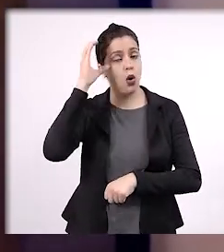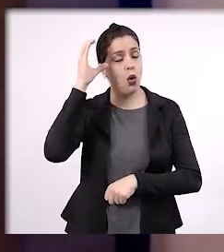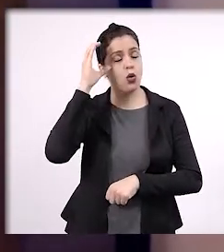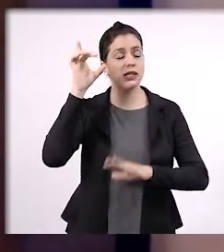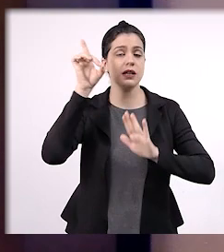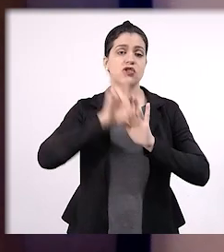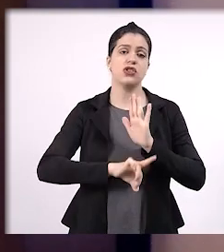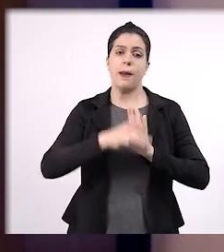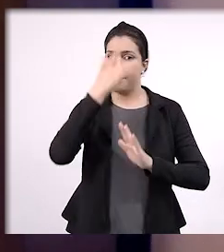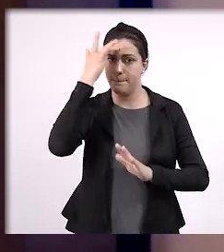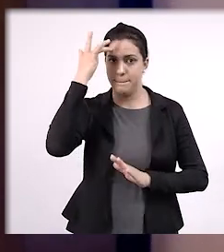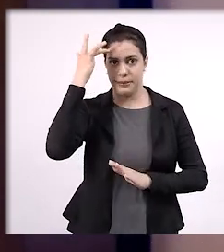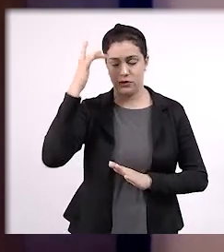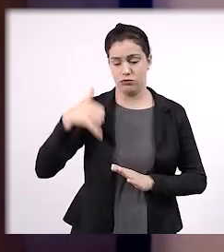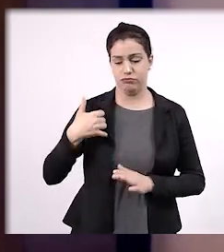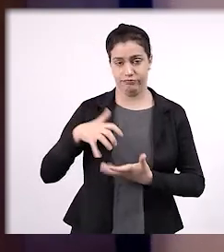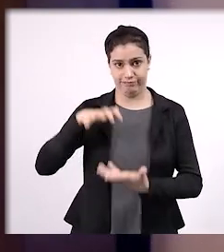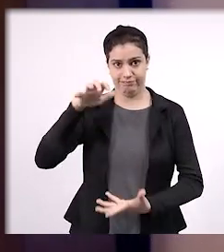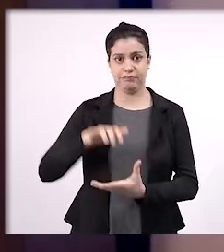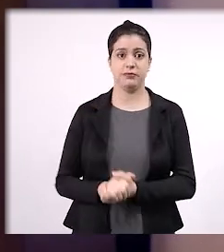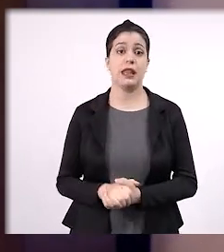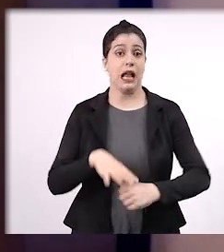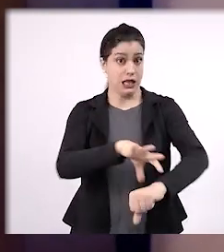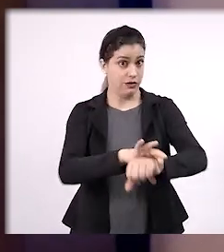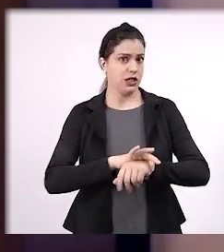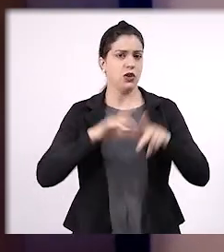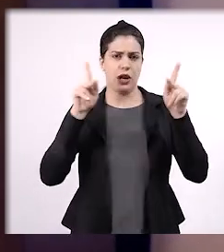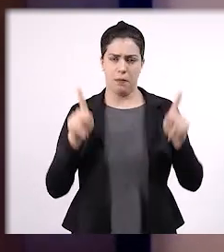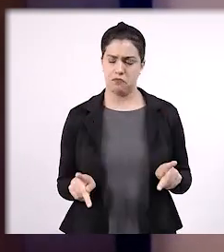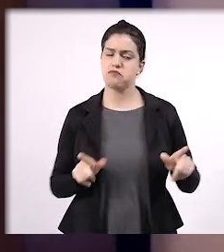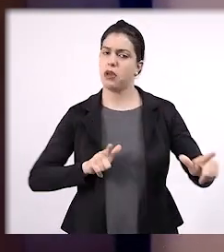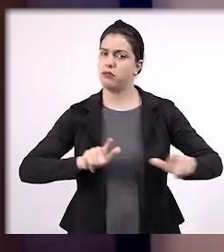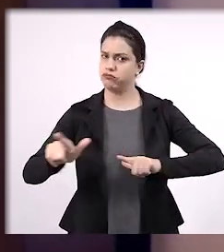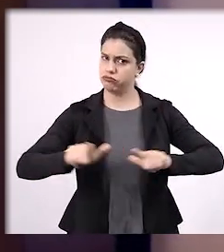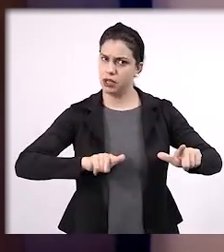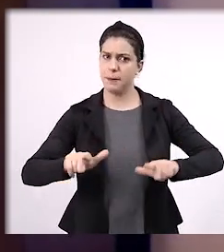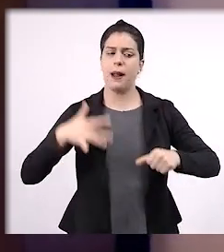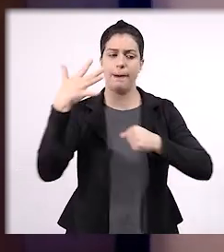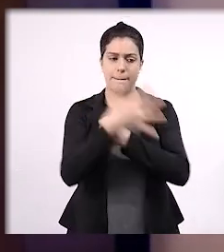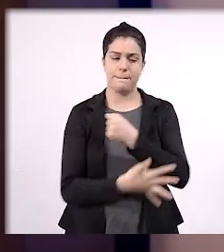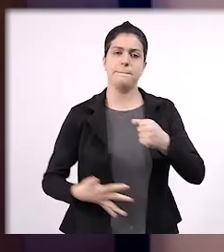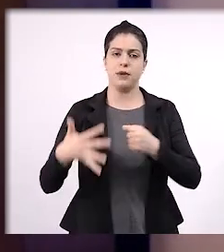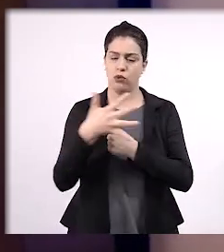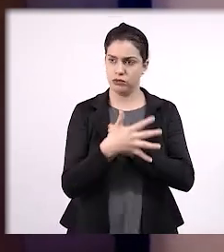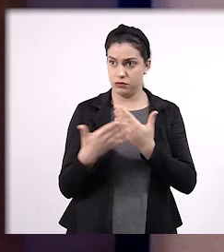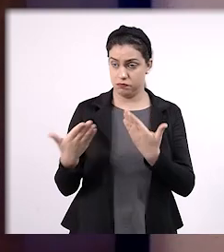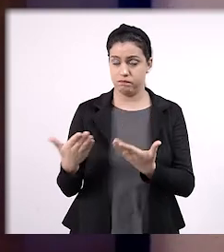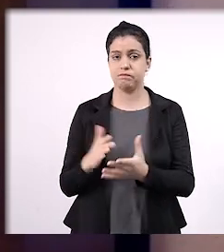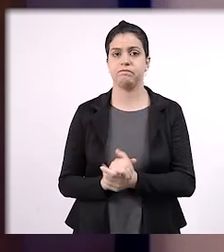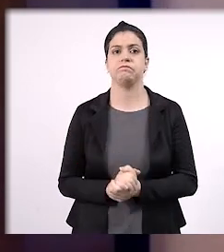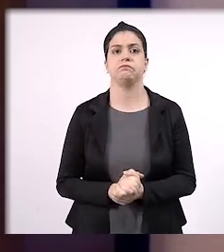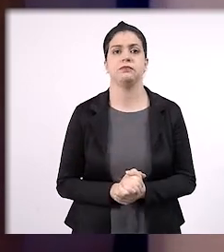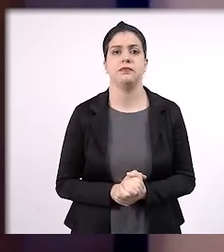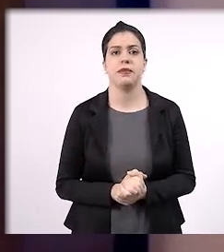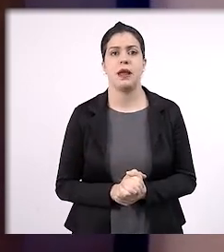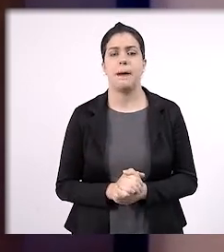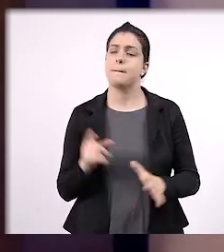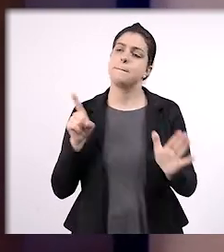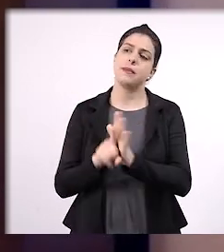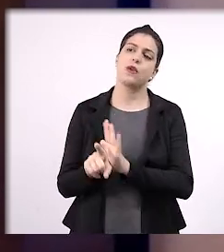conscientização dos direitos da população idosa. A Defensoria Pública faz parte ativamente dessa proteção e dessa construção,